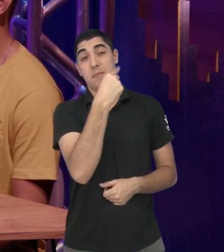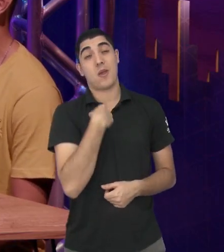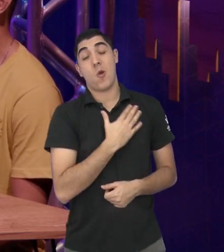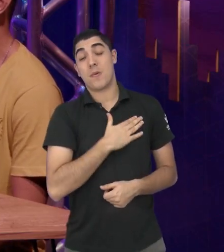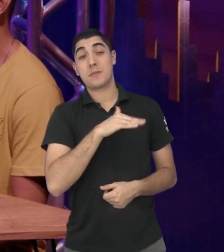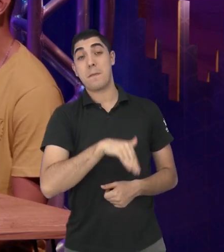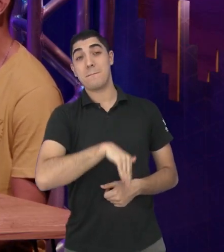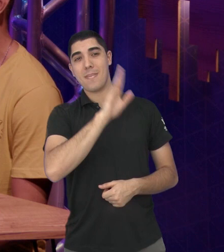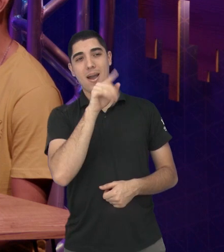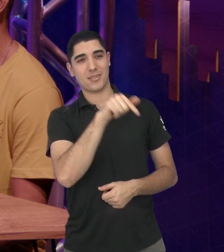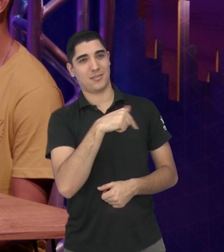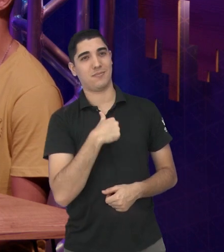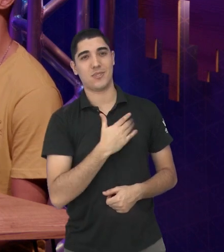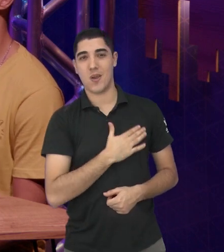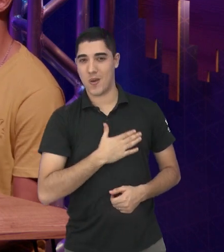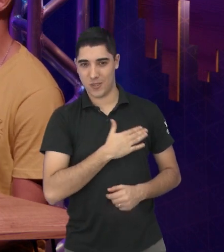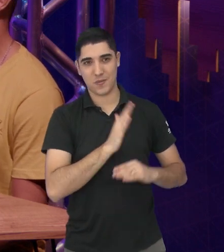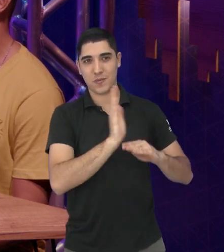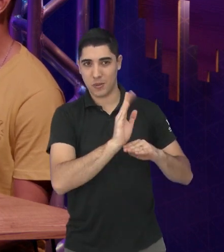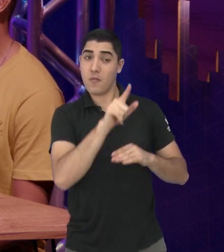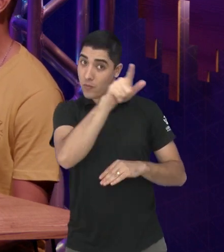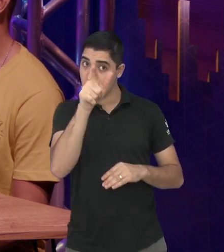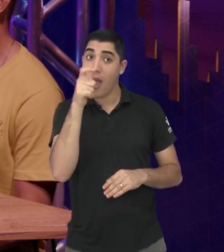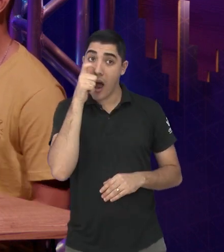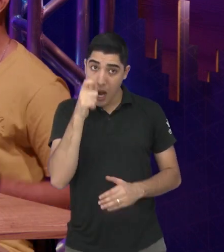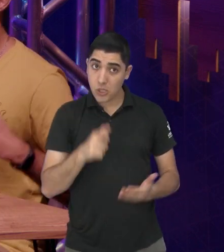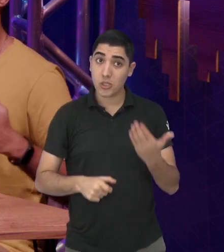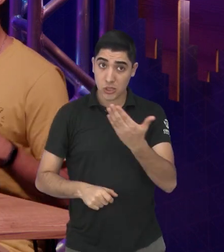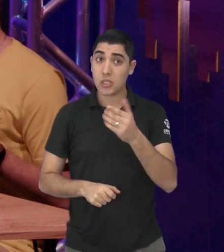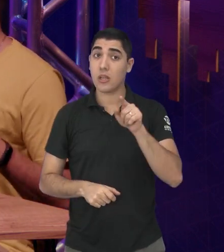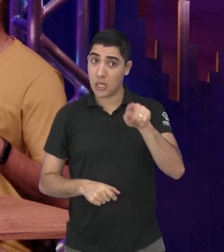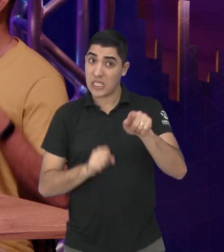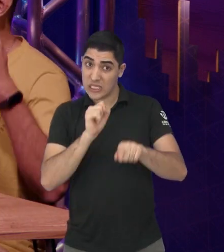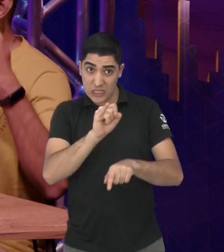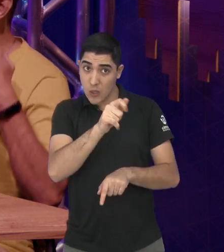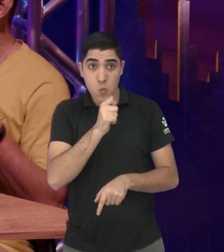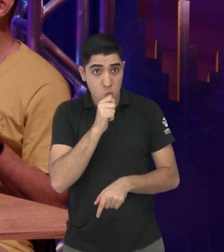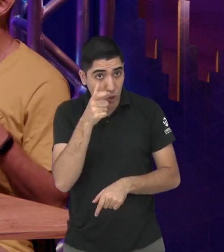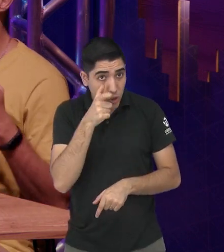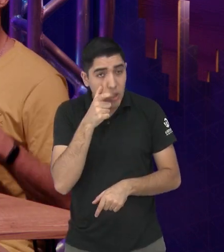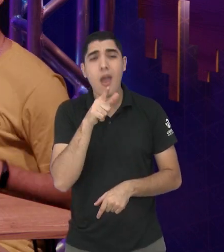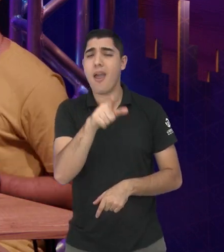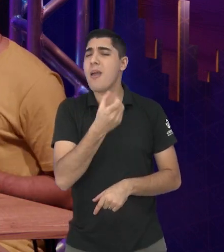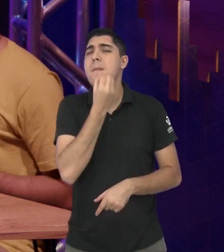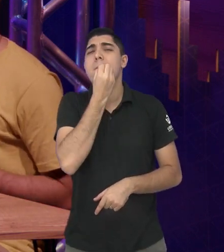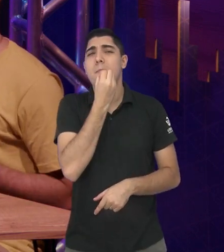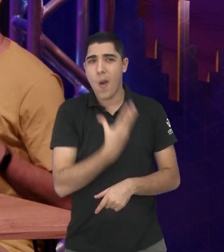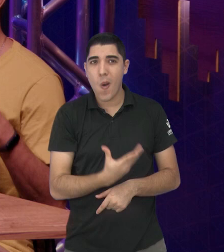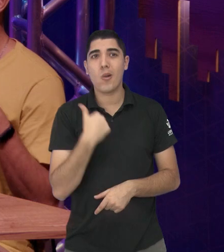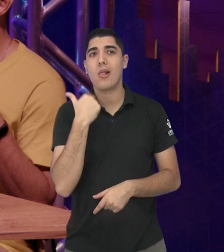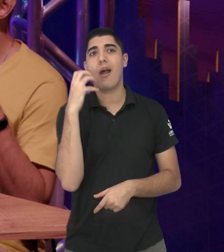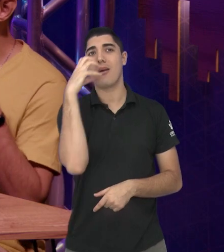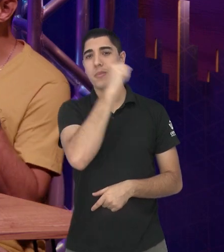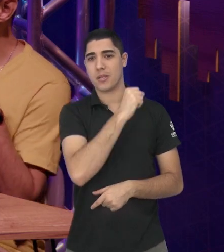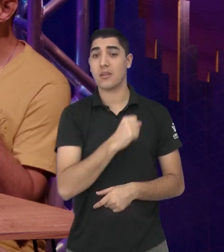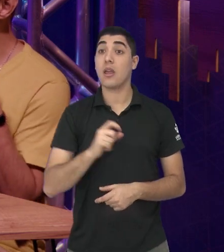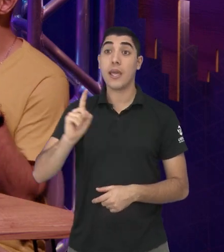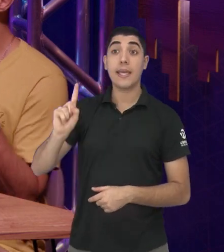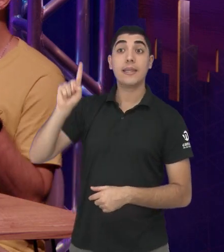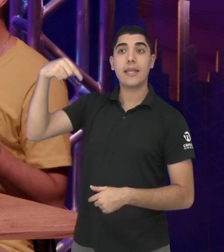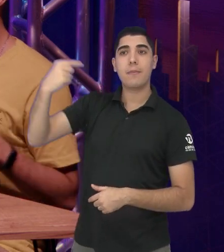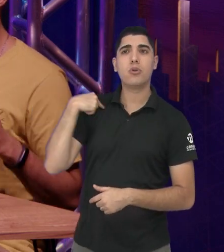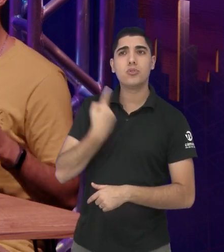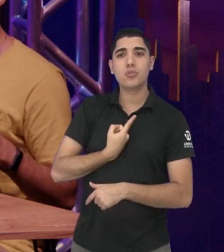introvertidos, introspectivos. Assistam esse filme se vocês não assistiram, porque é muito bom pra gente. E a gente